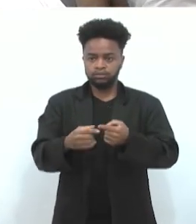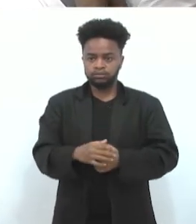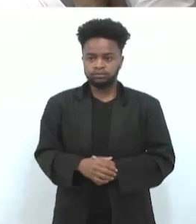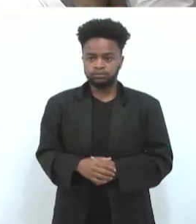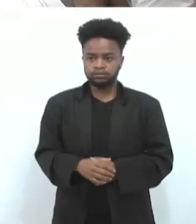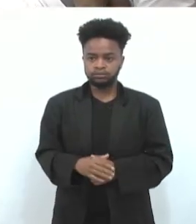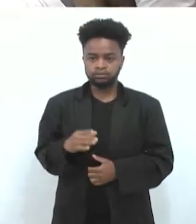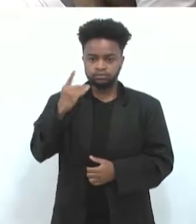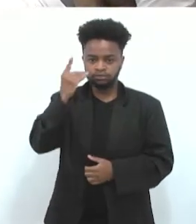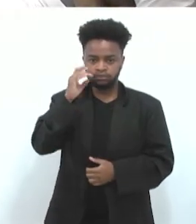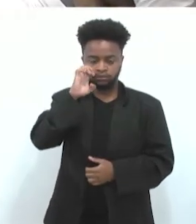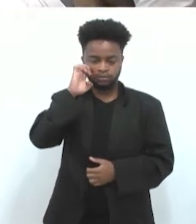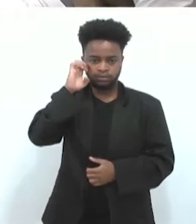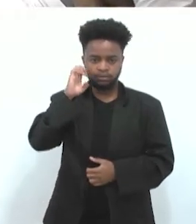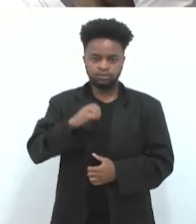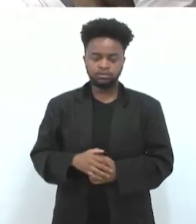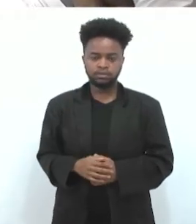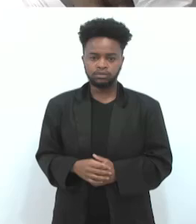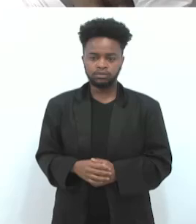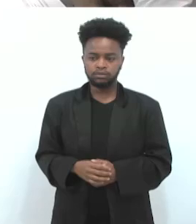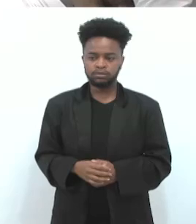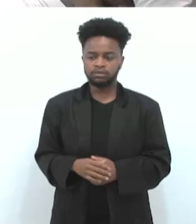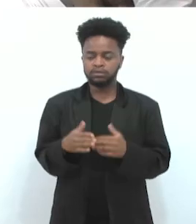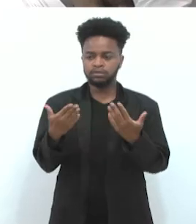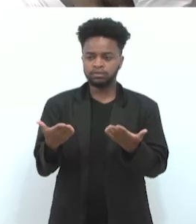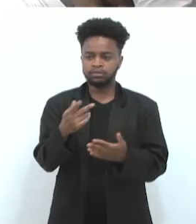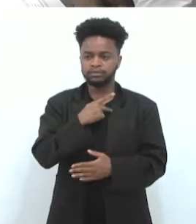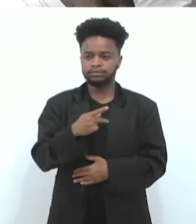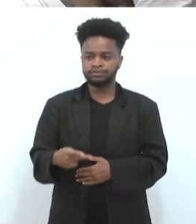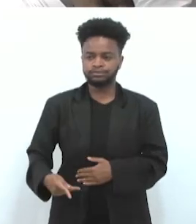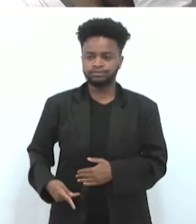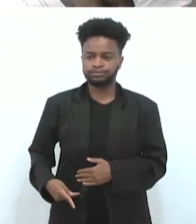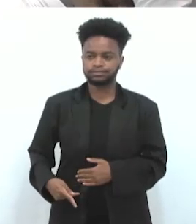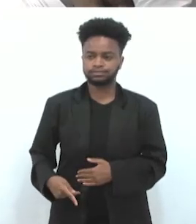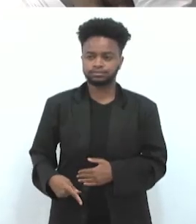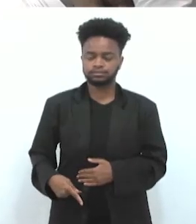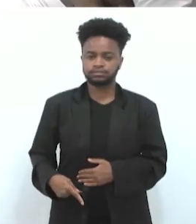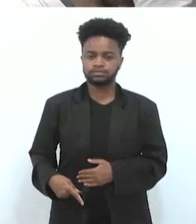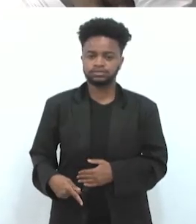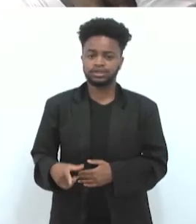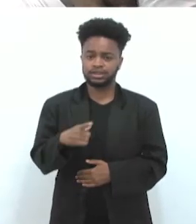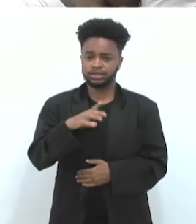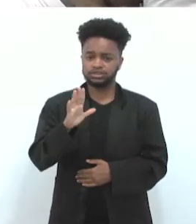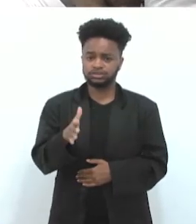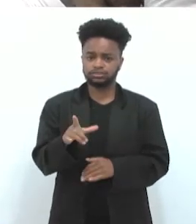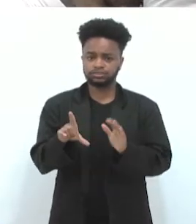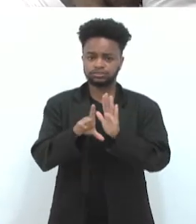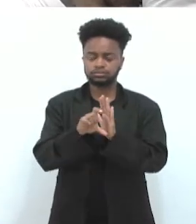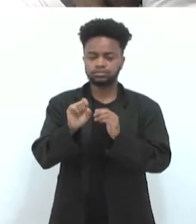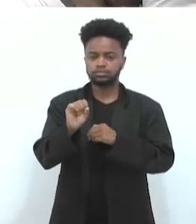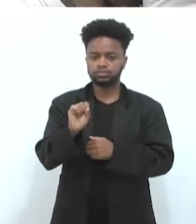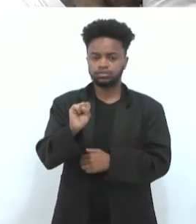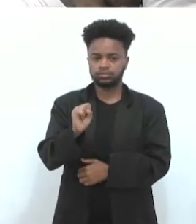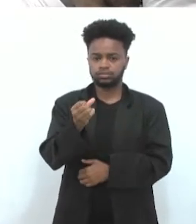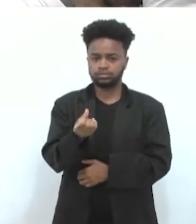discutir, deputada Élica Takimoto. Presidente, já há uma lei número 8644,